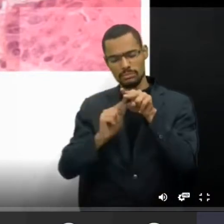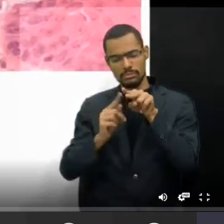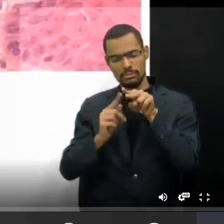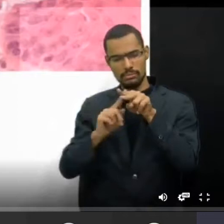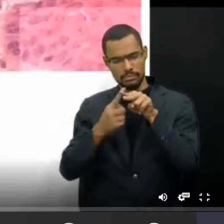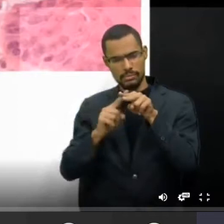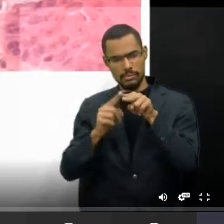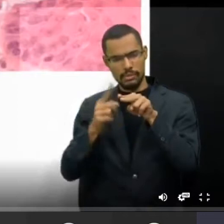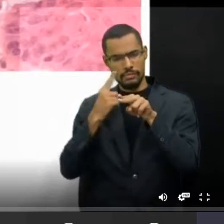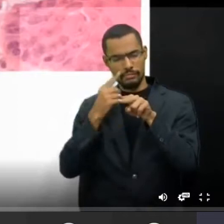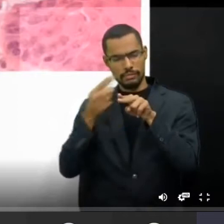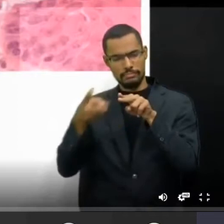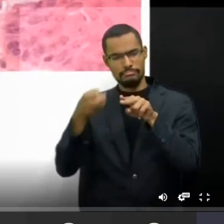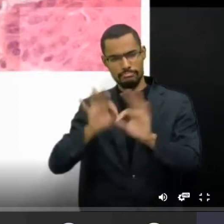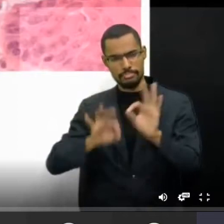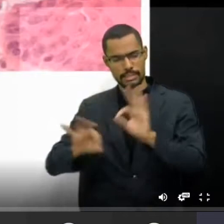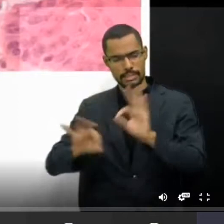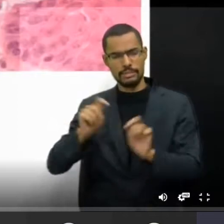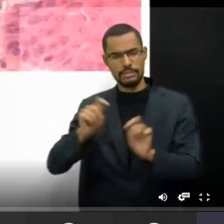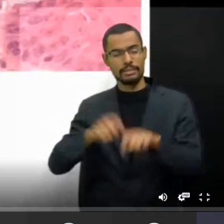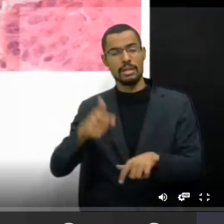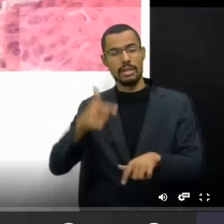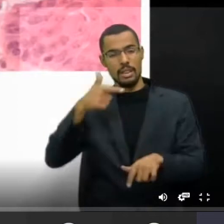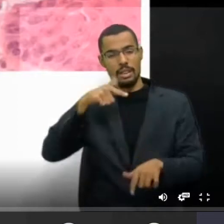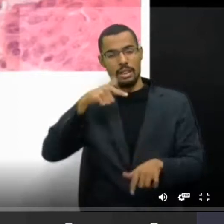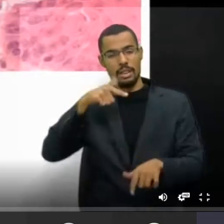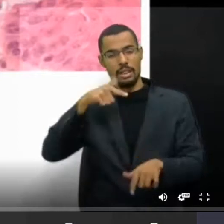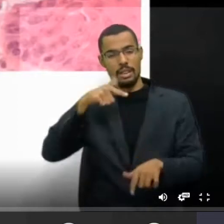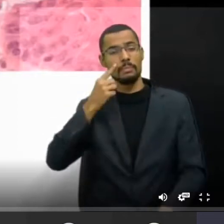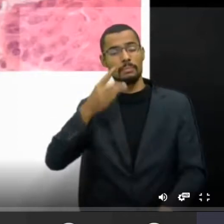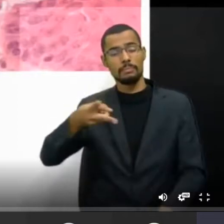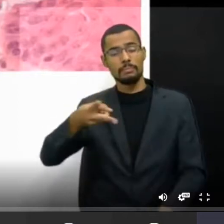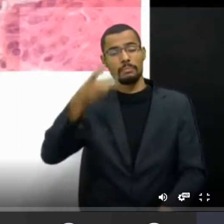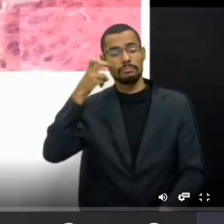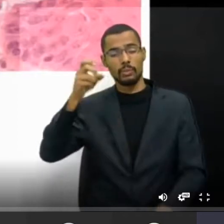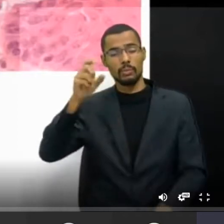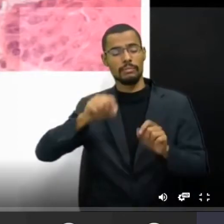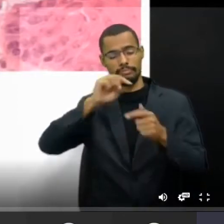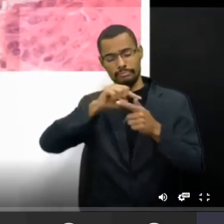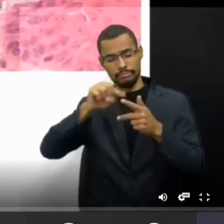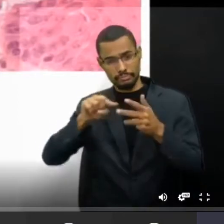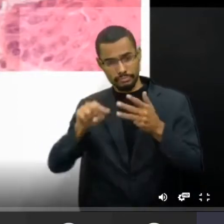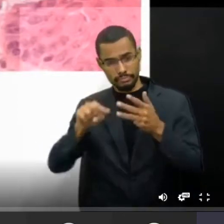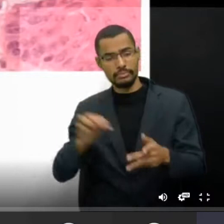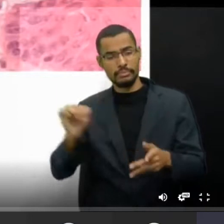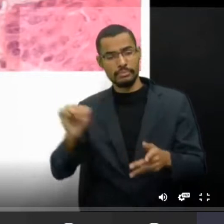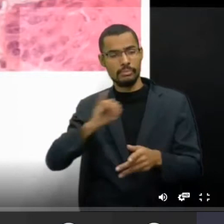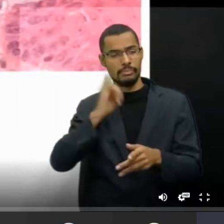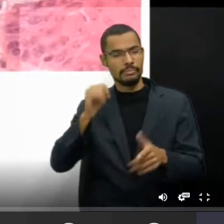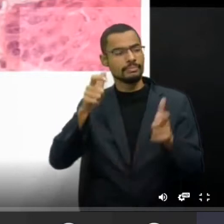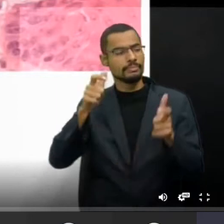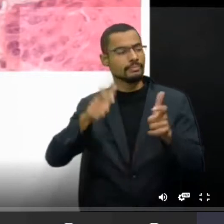dos cortes que vocês vão observar. Então, na língua, vocês têm que observar essas regiões